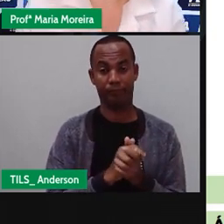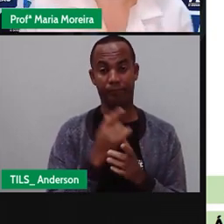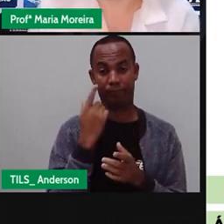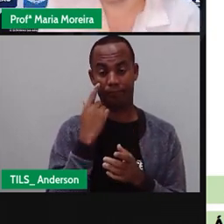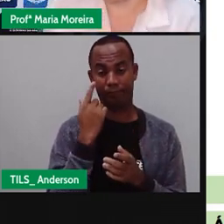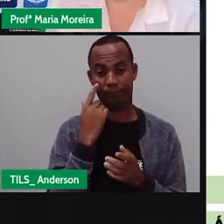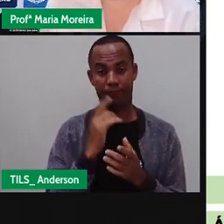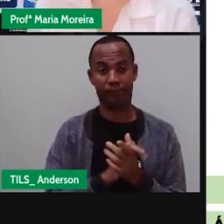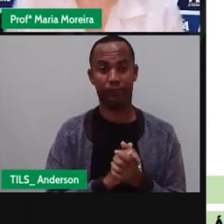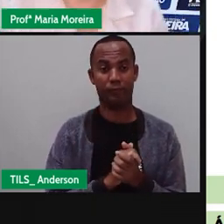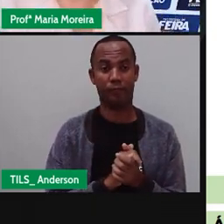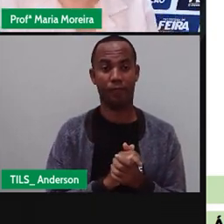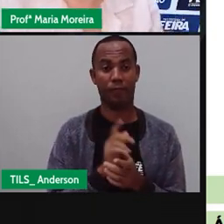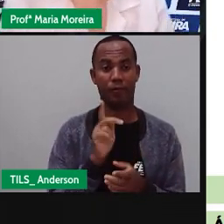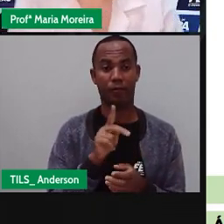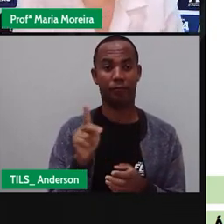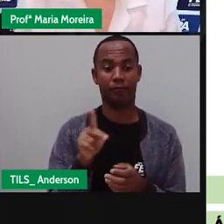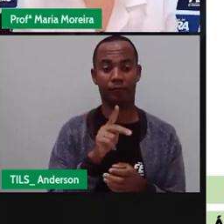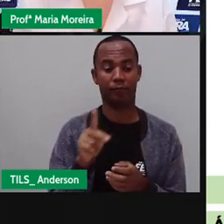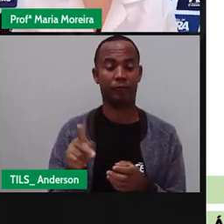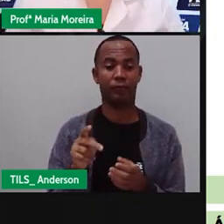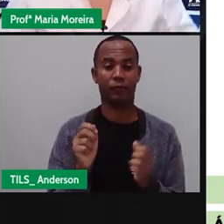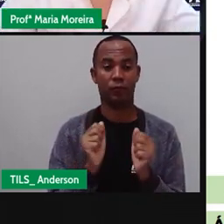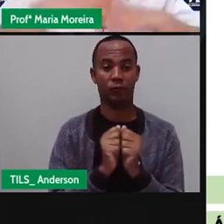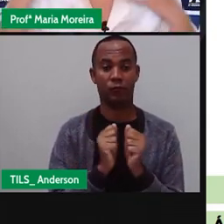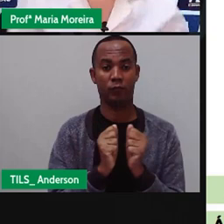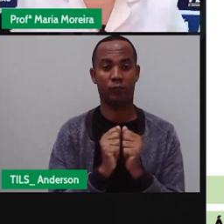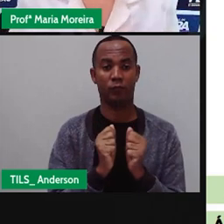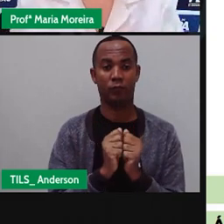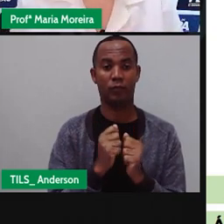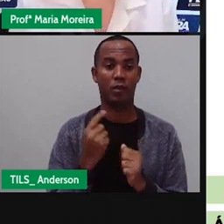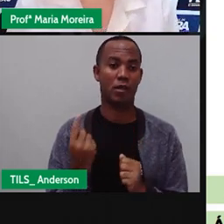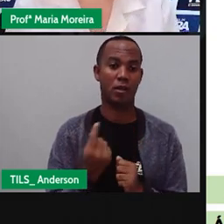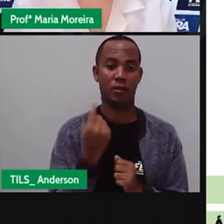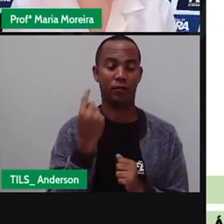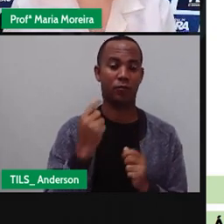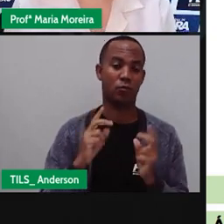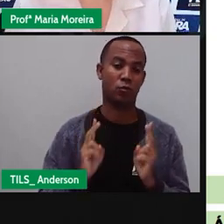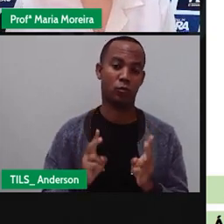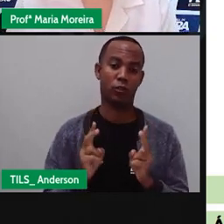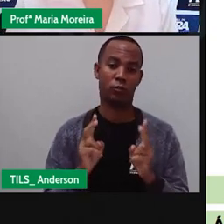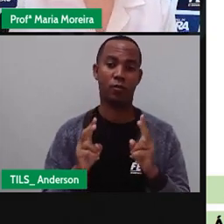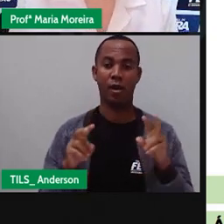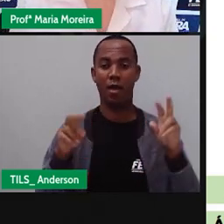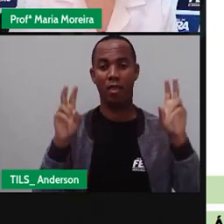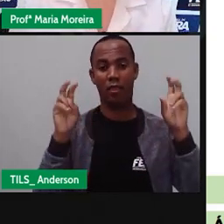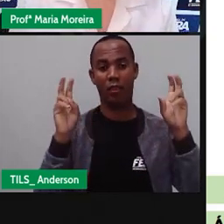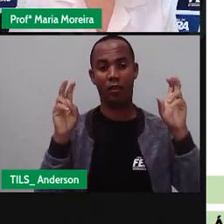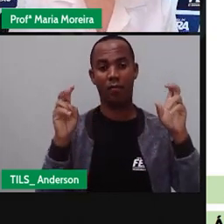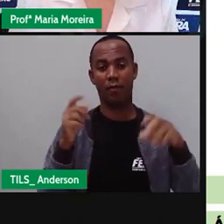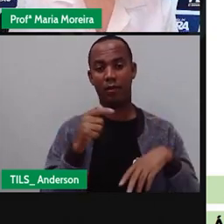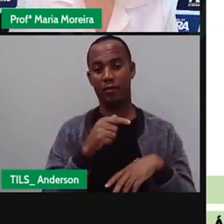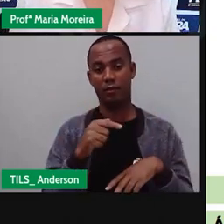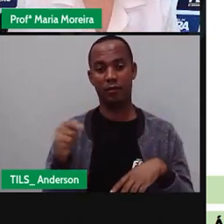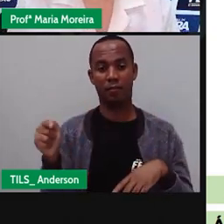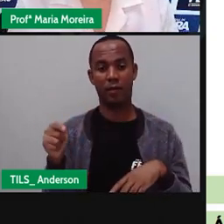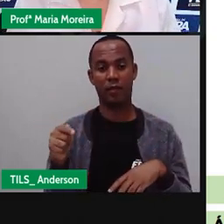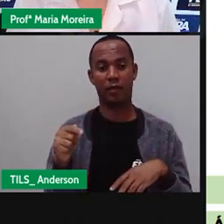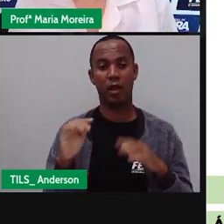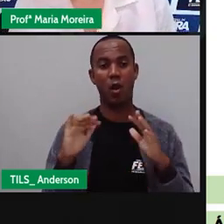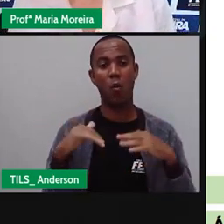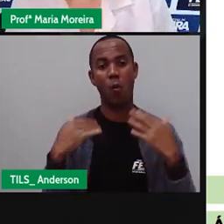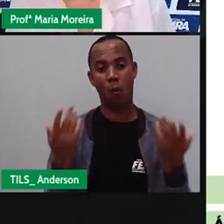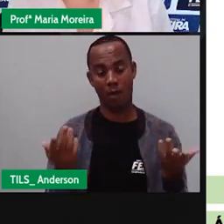lá, sim. Pro Maria e Anderson aqui com vocês e vamos continuar aí com a nossa temática da semana, que são as